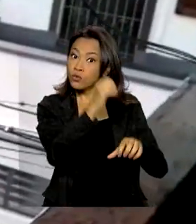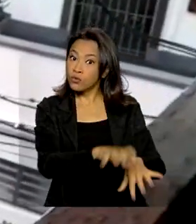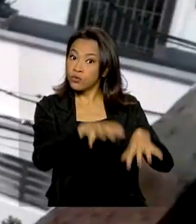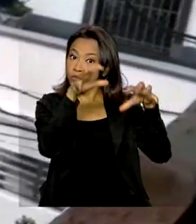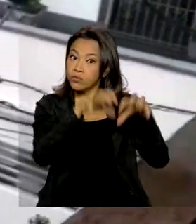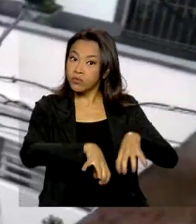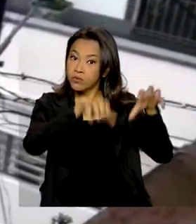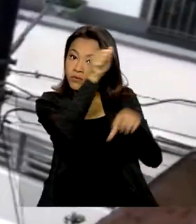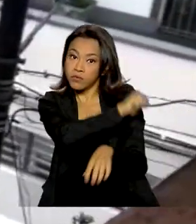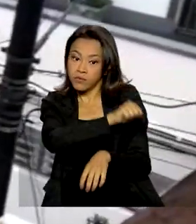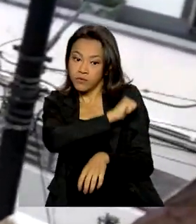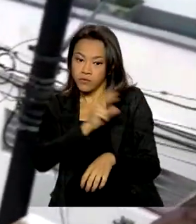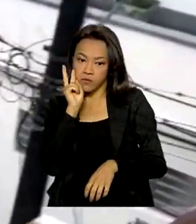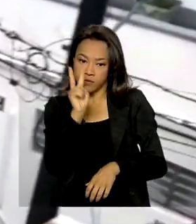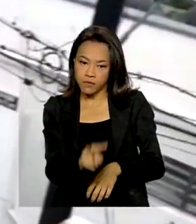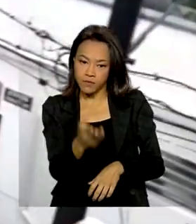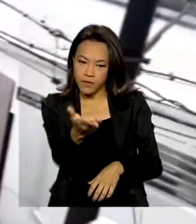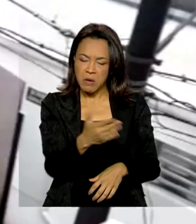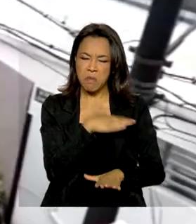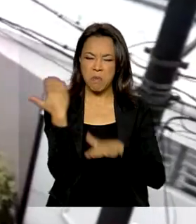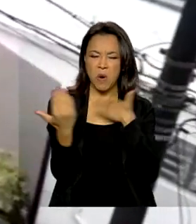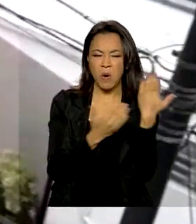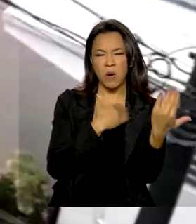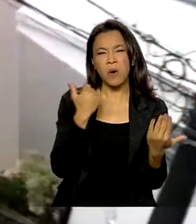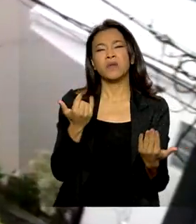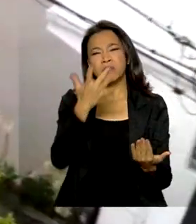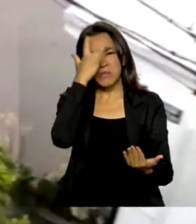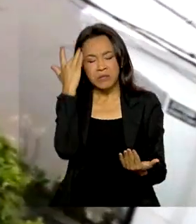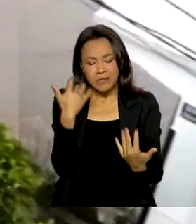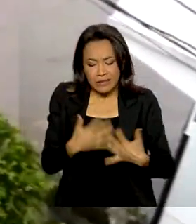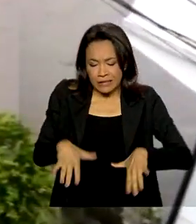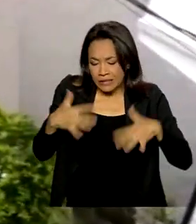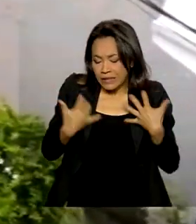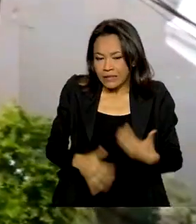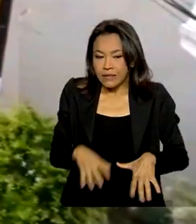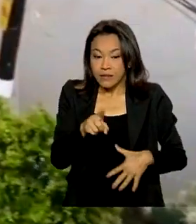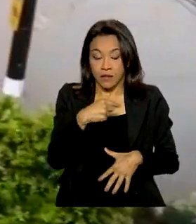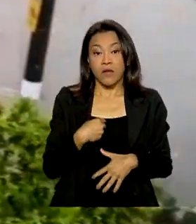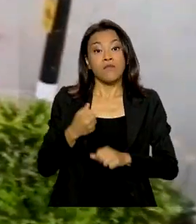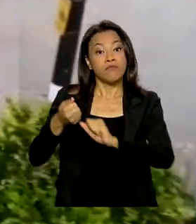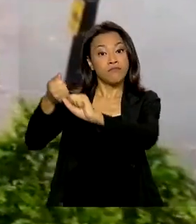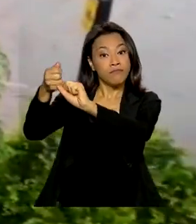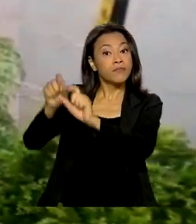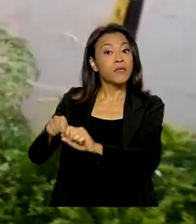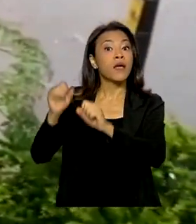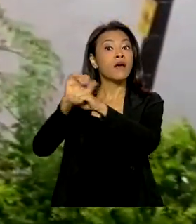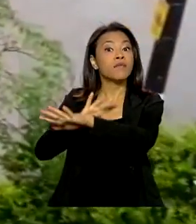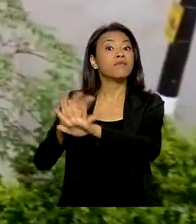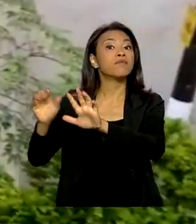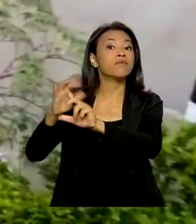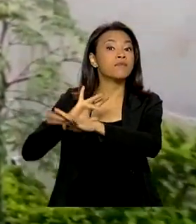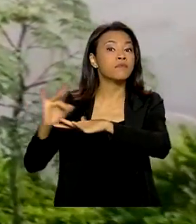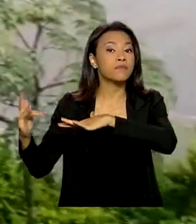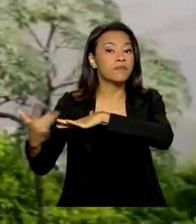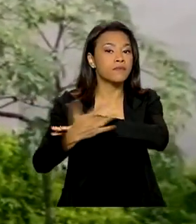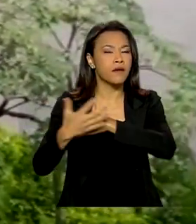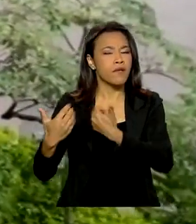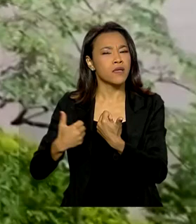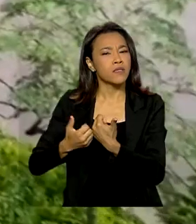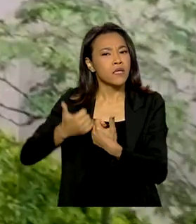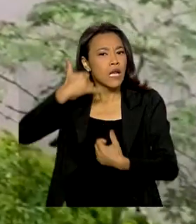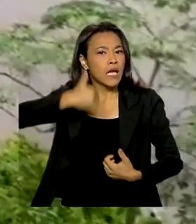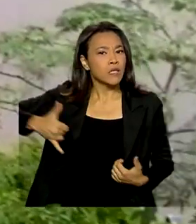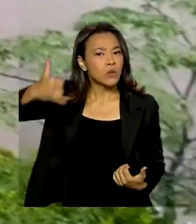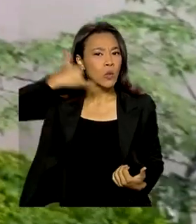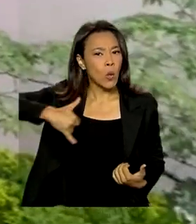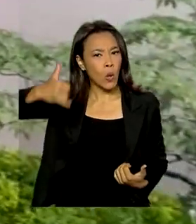o temporal na região serrana do Rio deixou mortos e feridos pelas redes sociais o presidente disse que várias ligações que fez várias